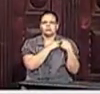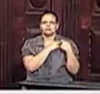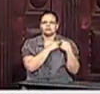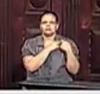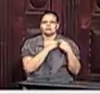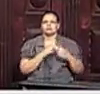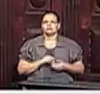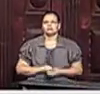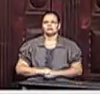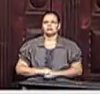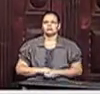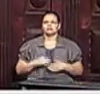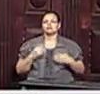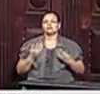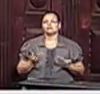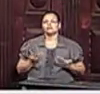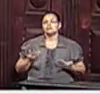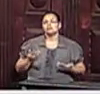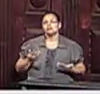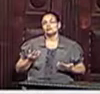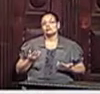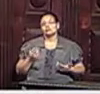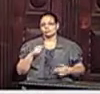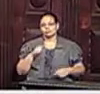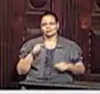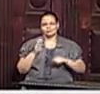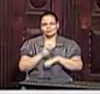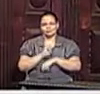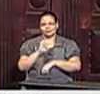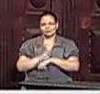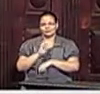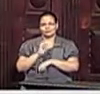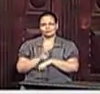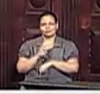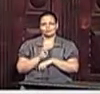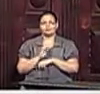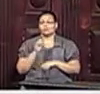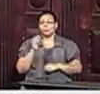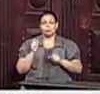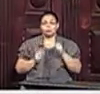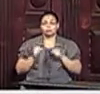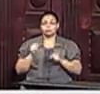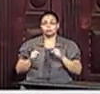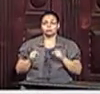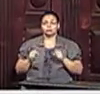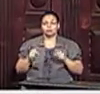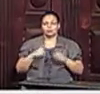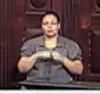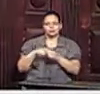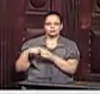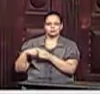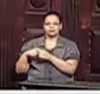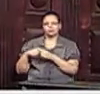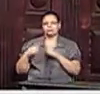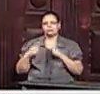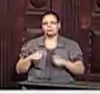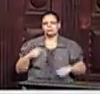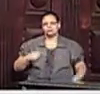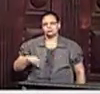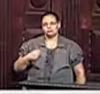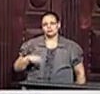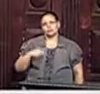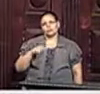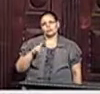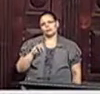operação para que os carros sejam rebocados na nossa cidade, em Queimados. Fazem até nota oficial,